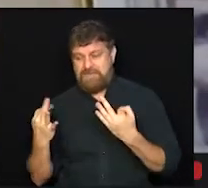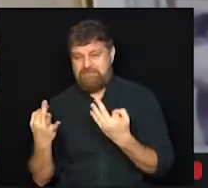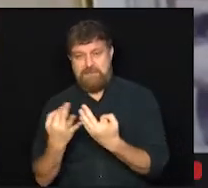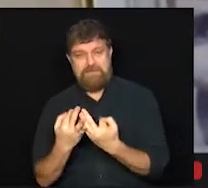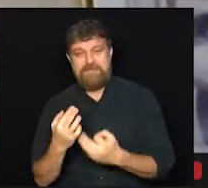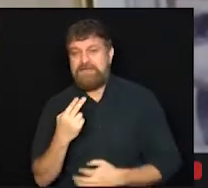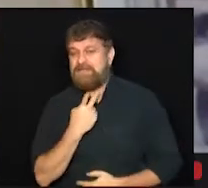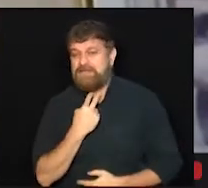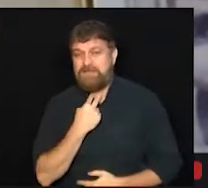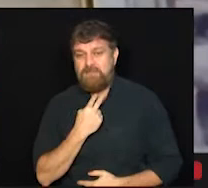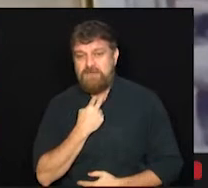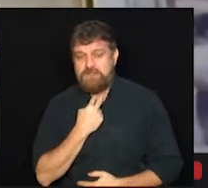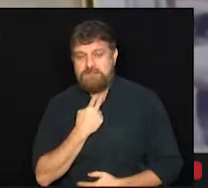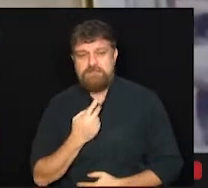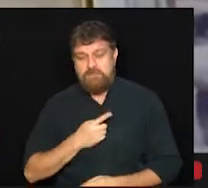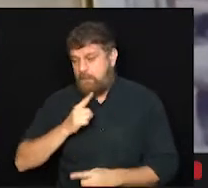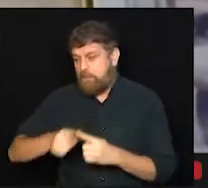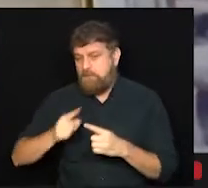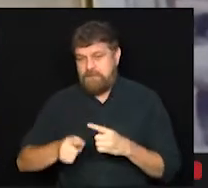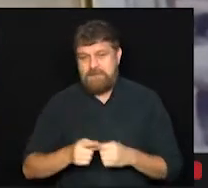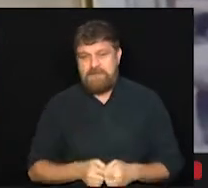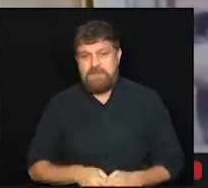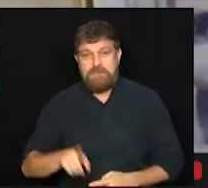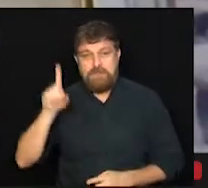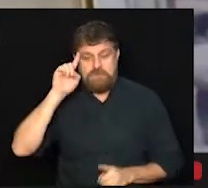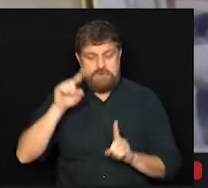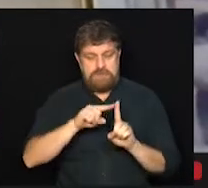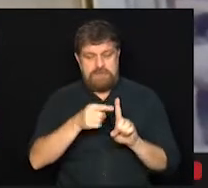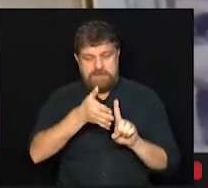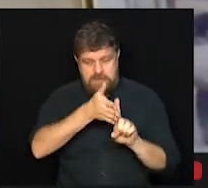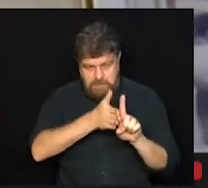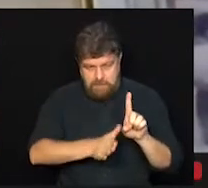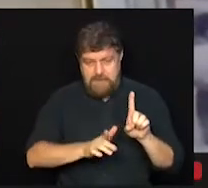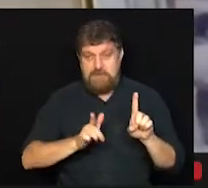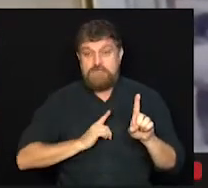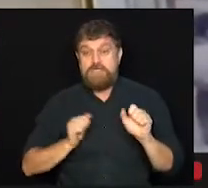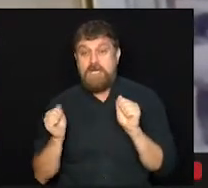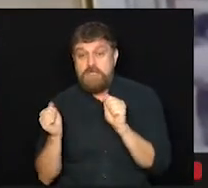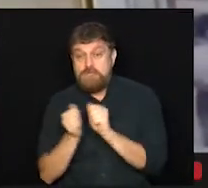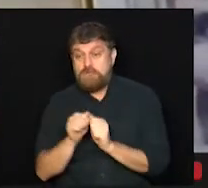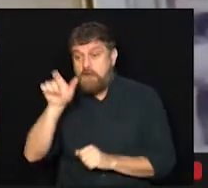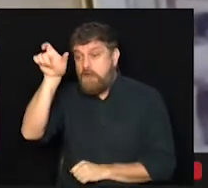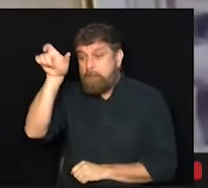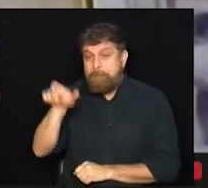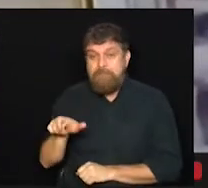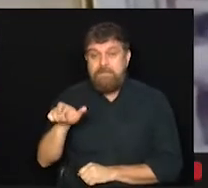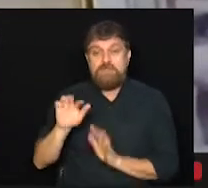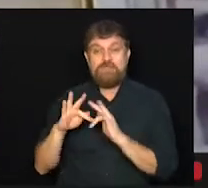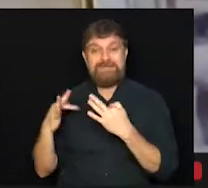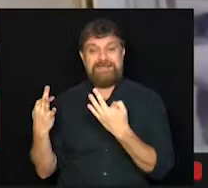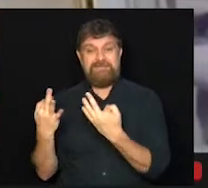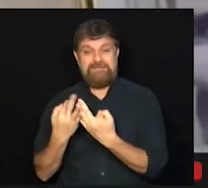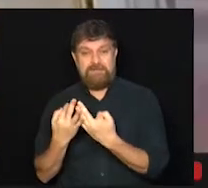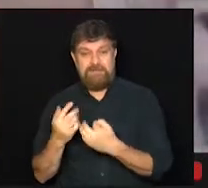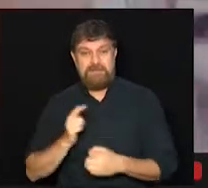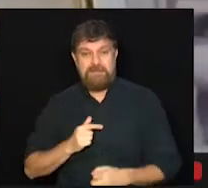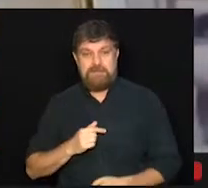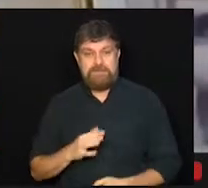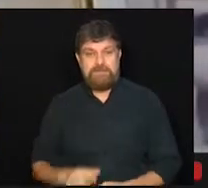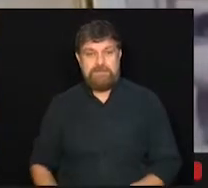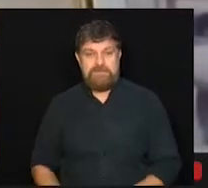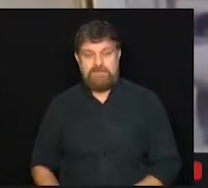mas não impedimos. Então, por exemplo, no parto continua tendo um acompanhante, mas que deve ser um acompanhante da família e